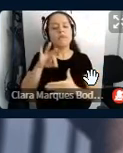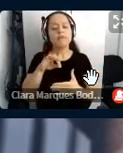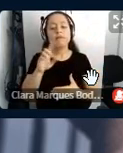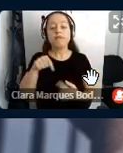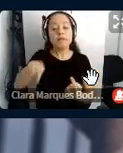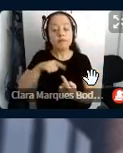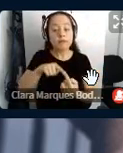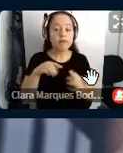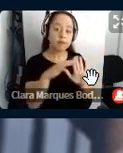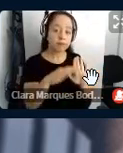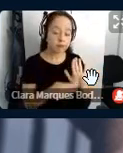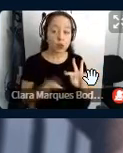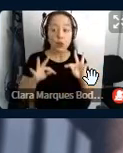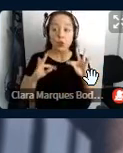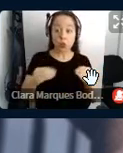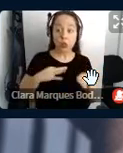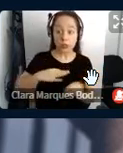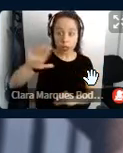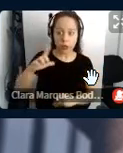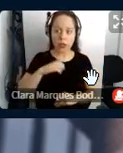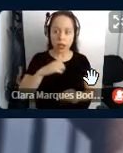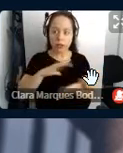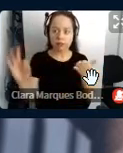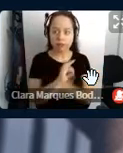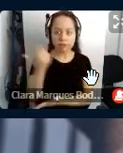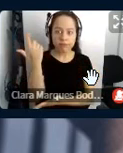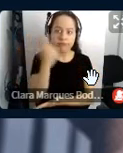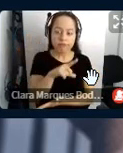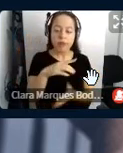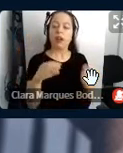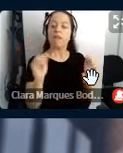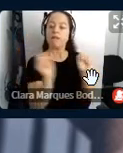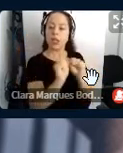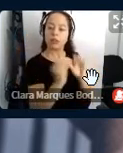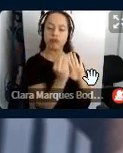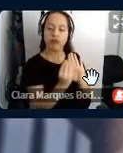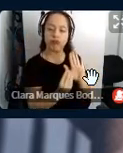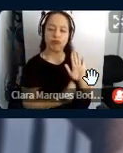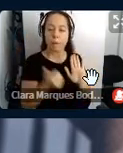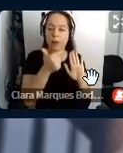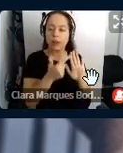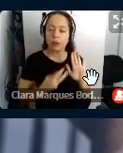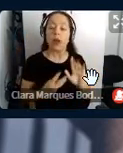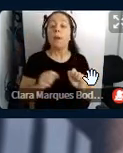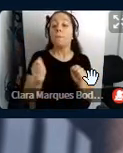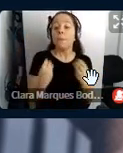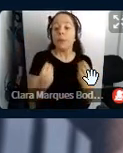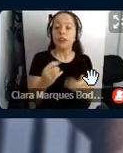candidatos com inscrições homologadas para compor a lista da qual serão convocados os estudantes para a realização da análise da